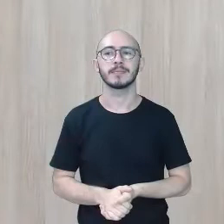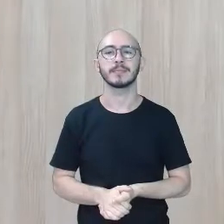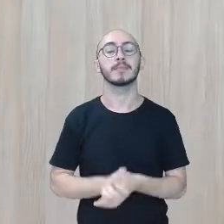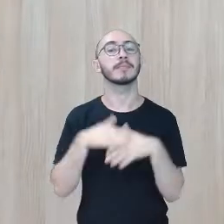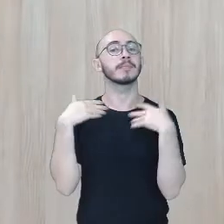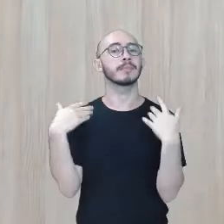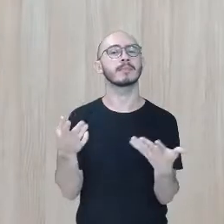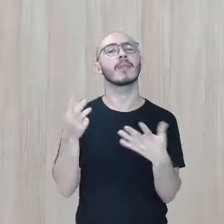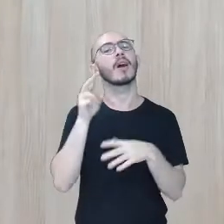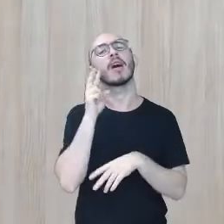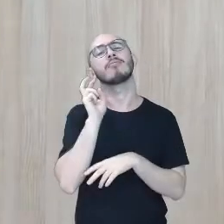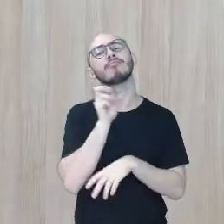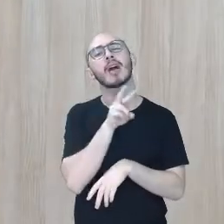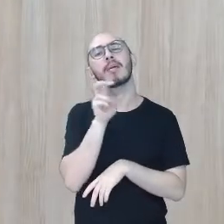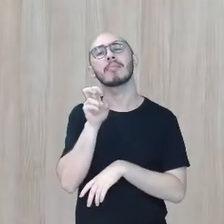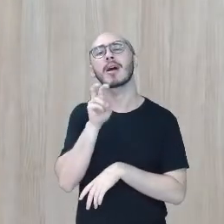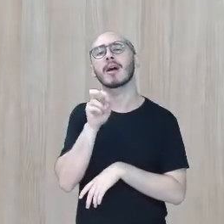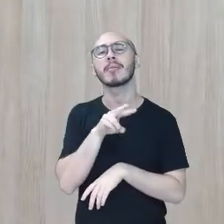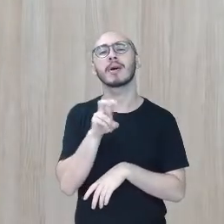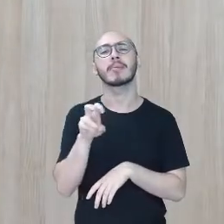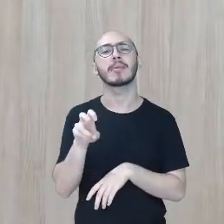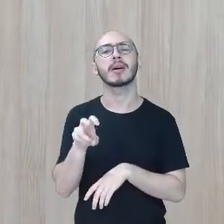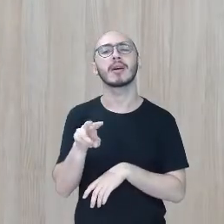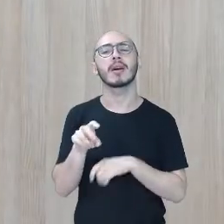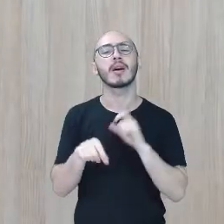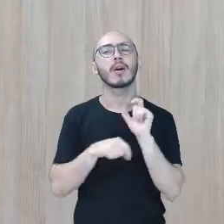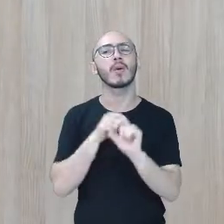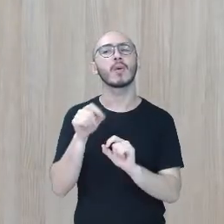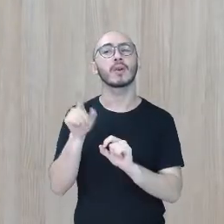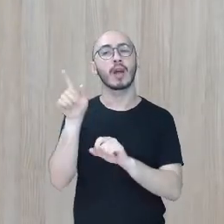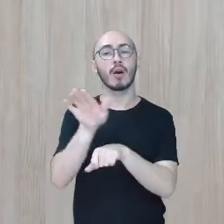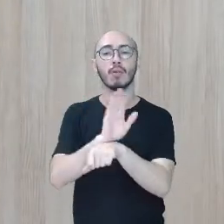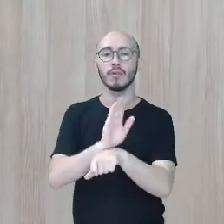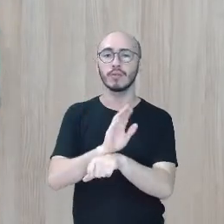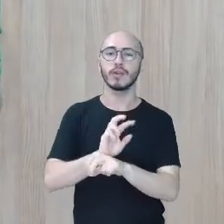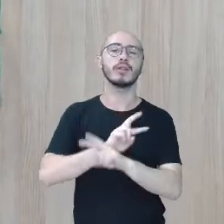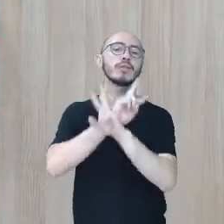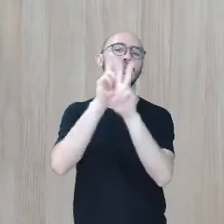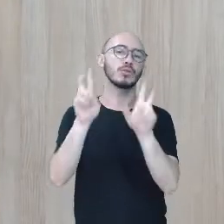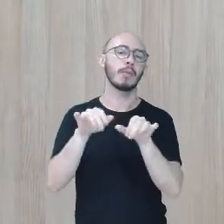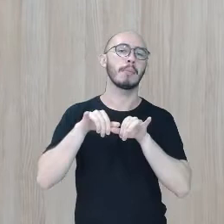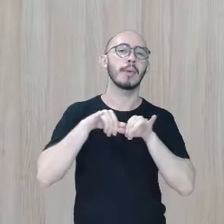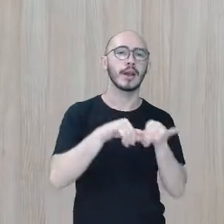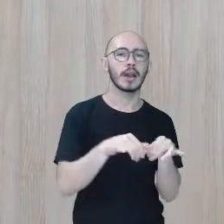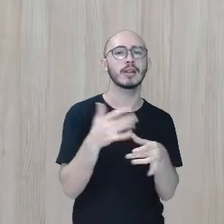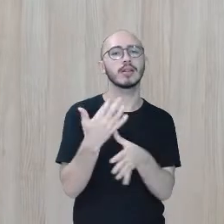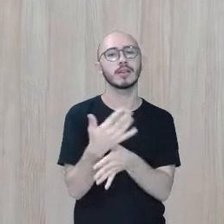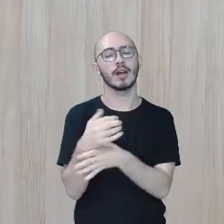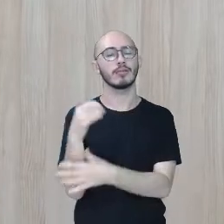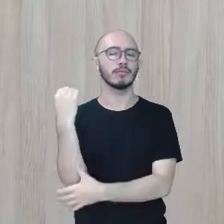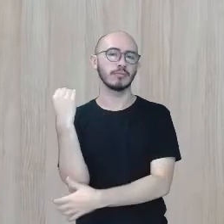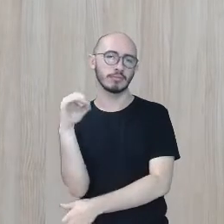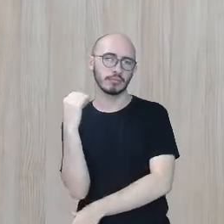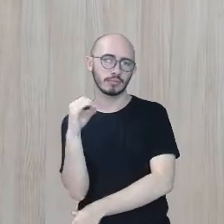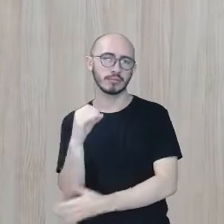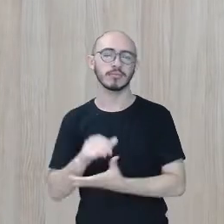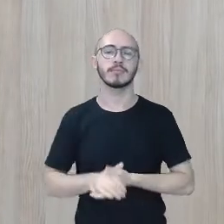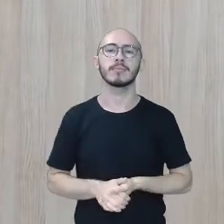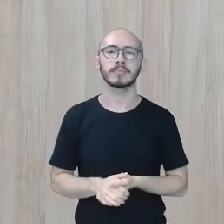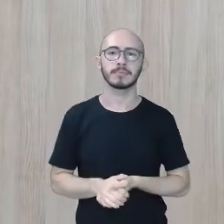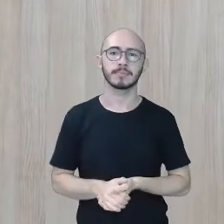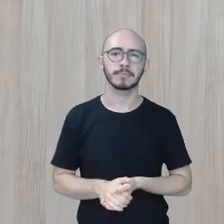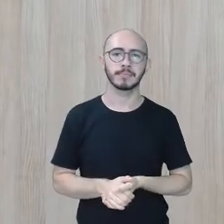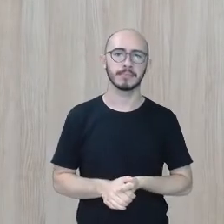Então, o que é que nós vimos? Nós vimos aqui um vídeo, né, que fala a respeito de um mercado público na cidade lá de Porto Alegre.